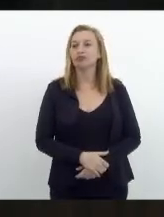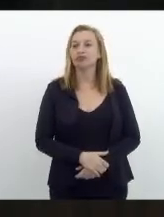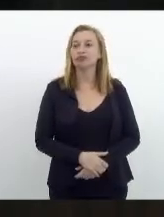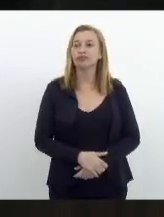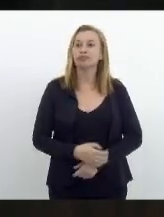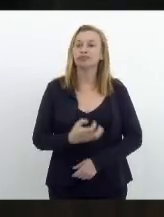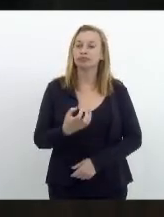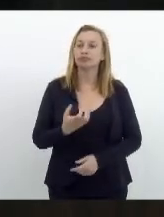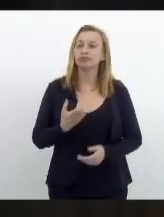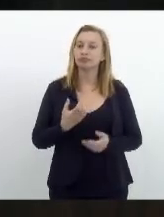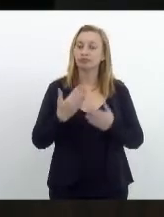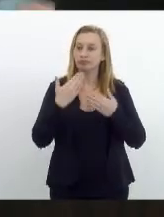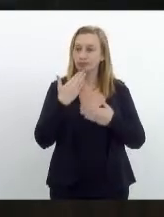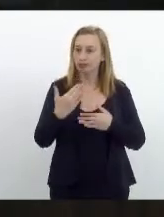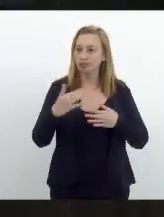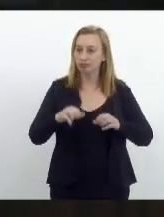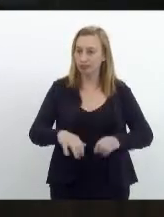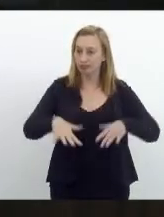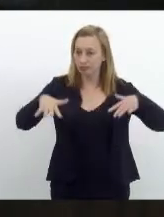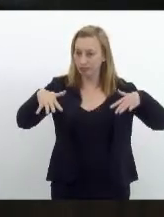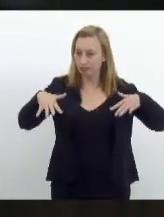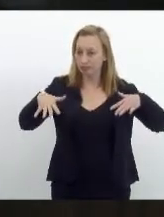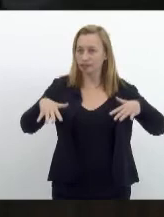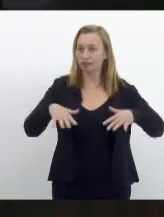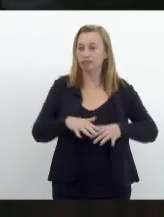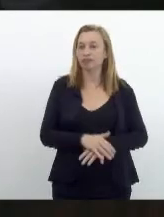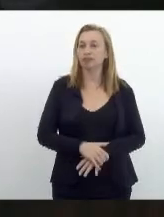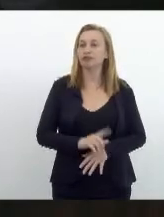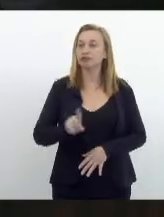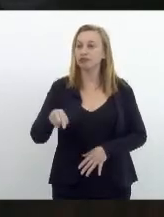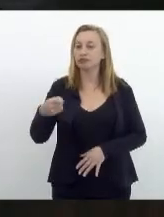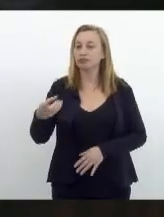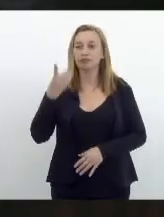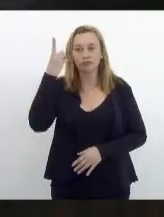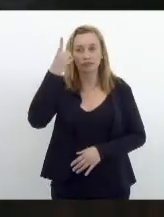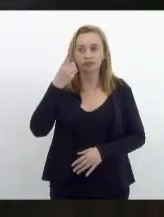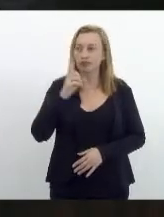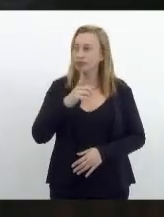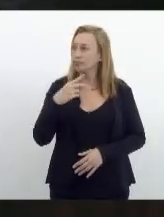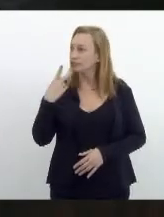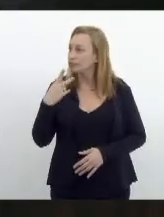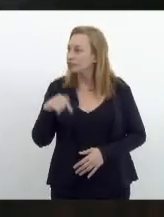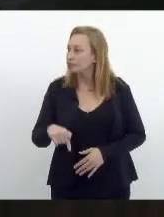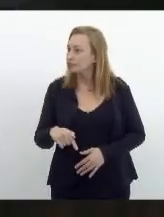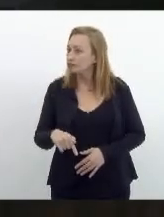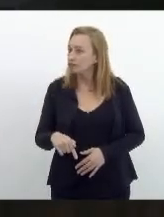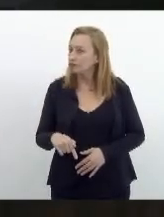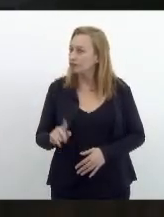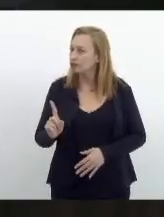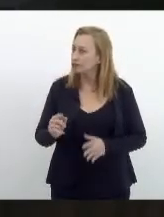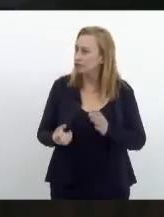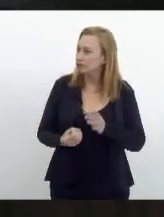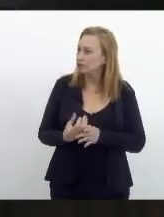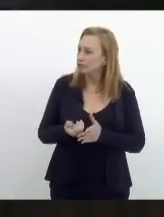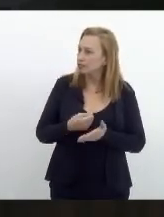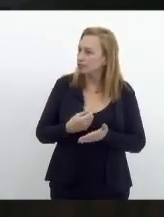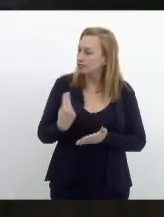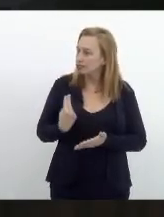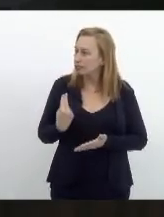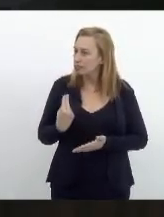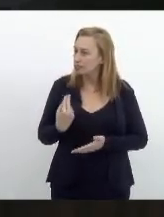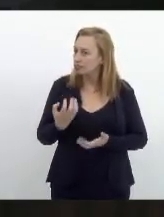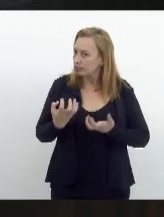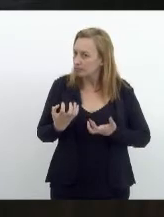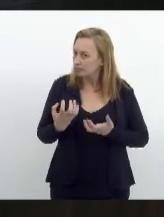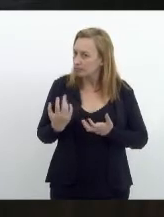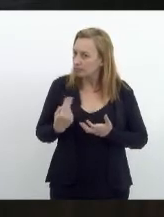Quero consultar o plenário. Algum outro parlamentar que eu não citei aqui? Vossa Excelência não é autor? Eu sou autor. Mas quer